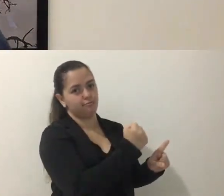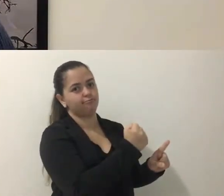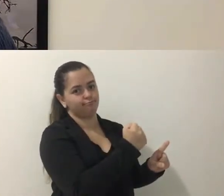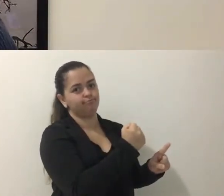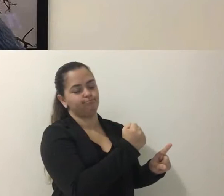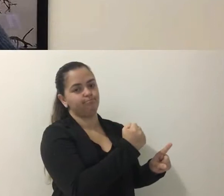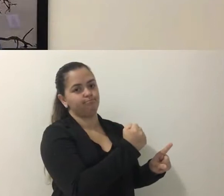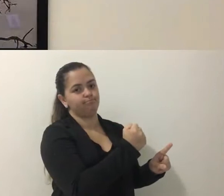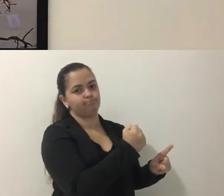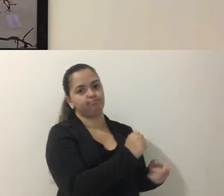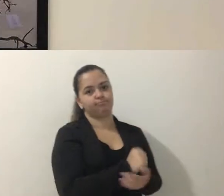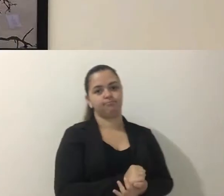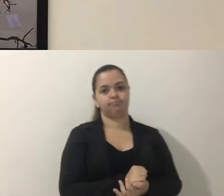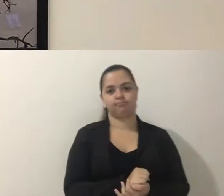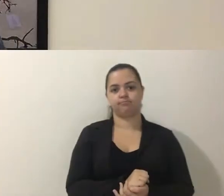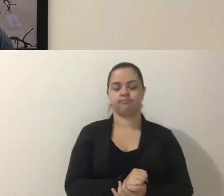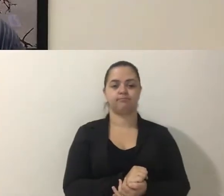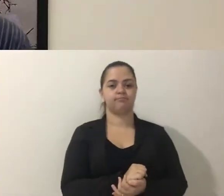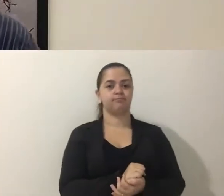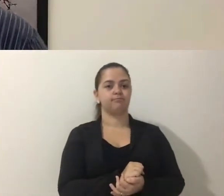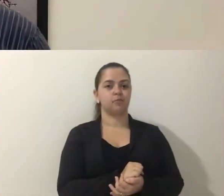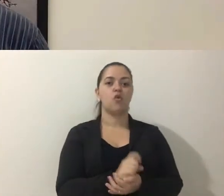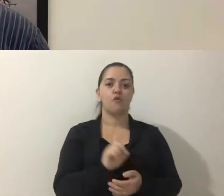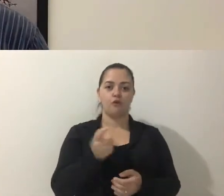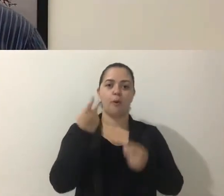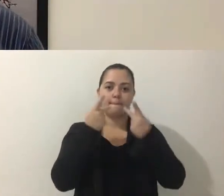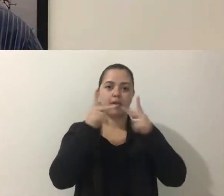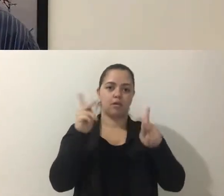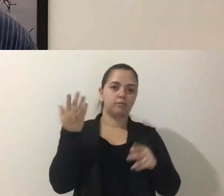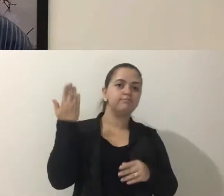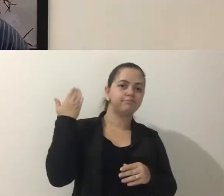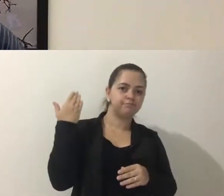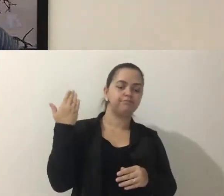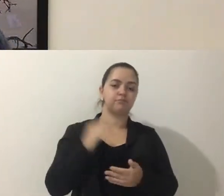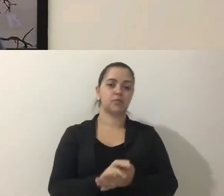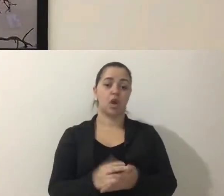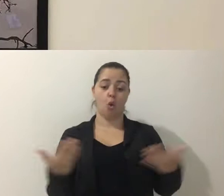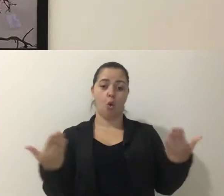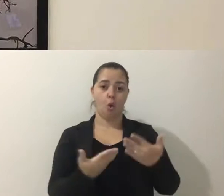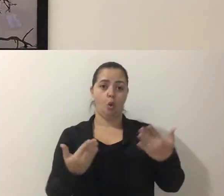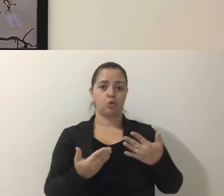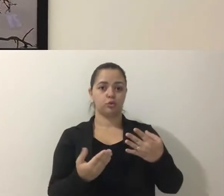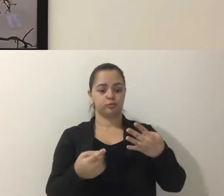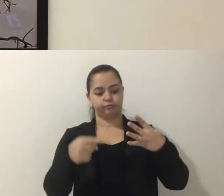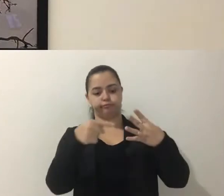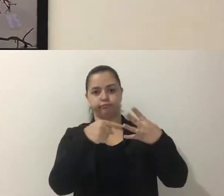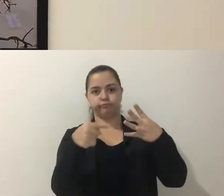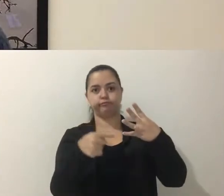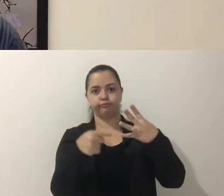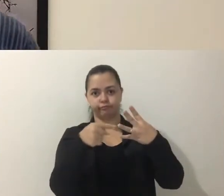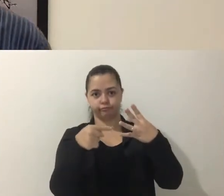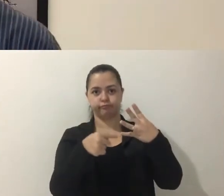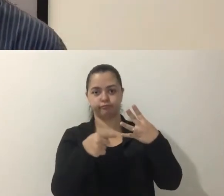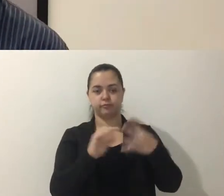ao homicídio. Então a gente viu isso na última mensagem. E hoje nós vamos tratar de dois assuntos,